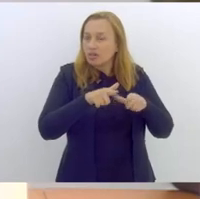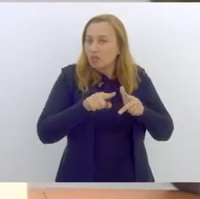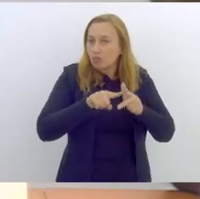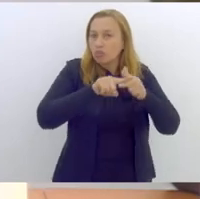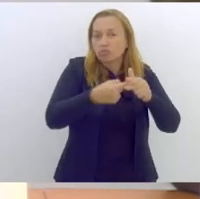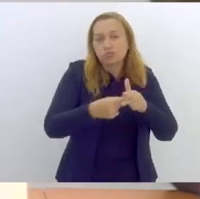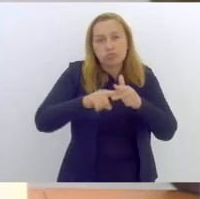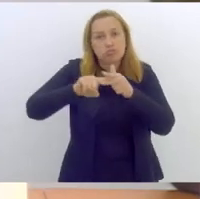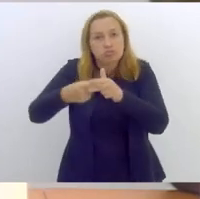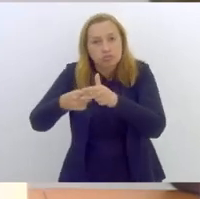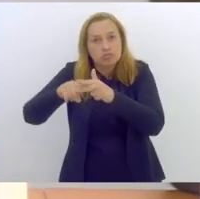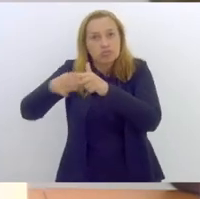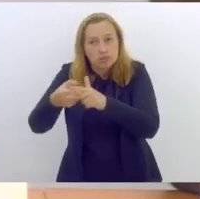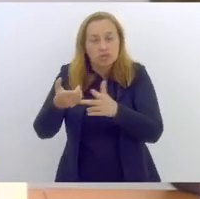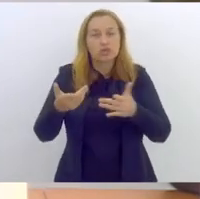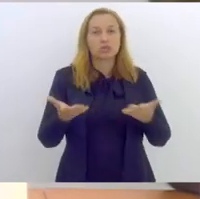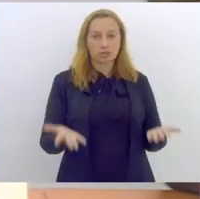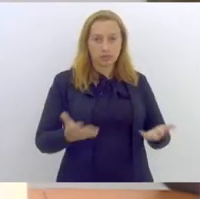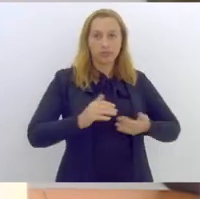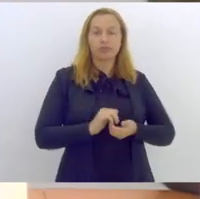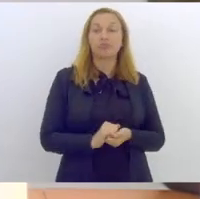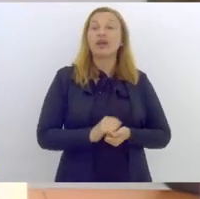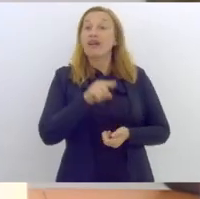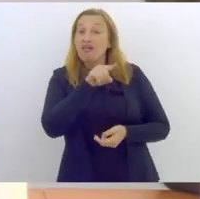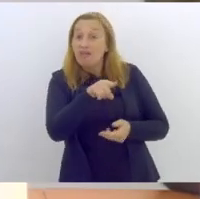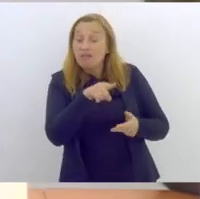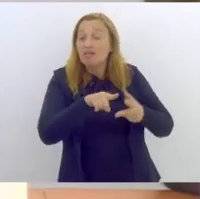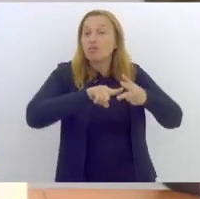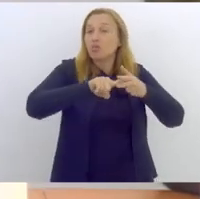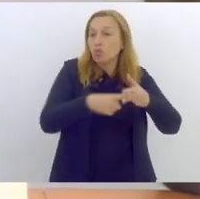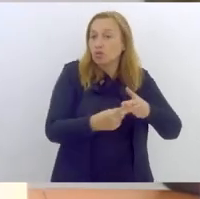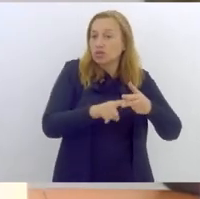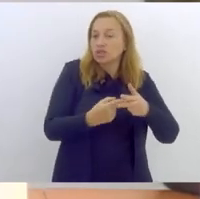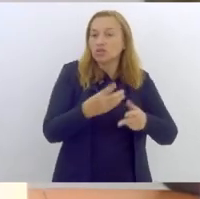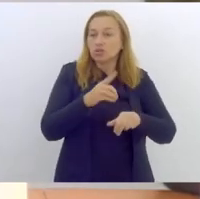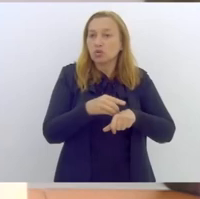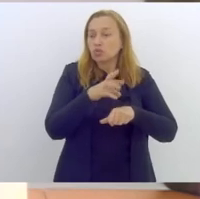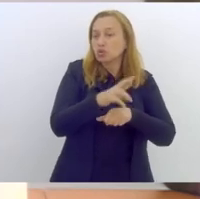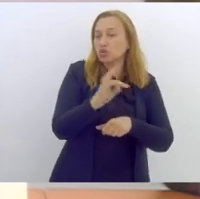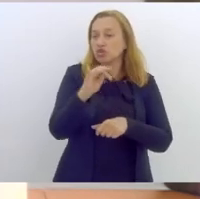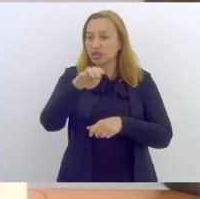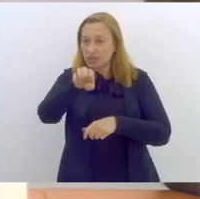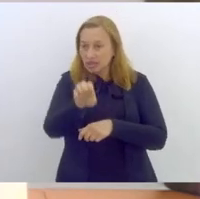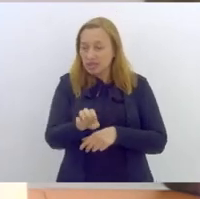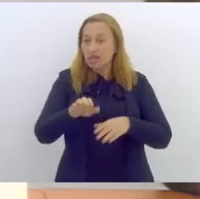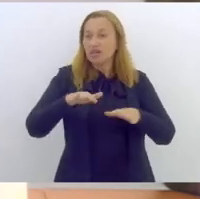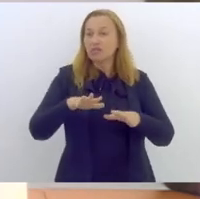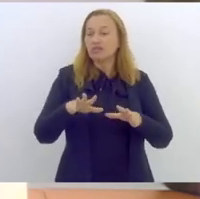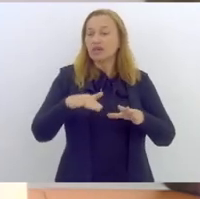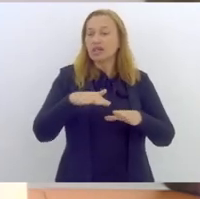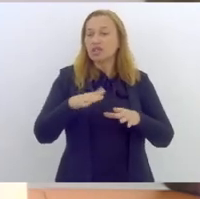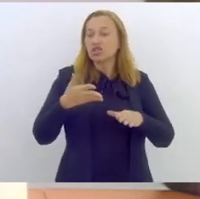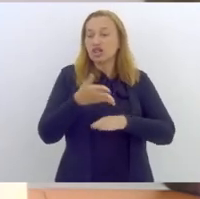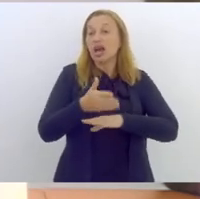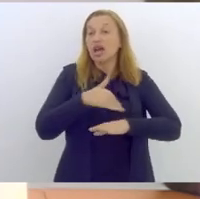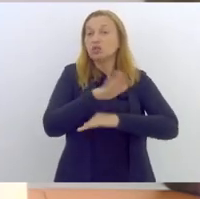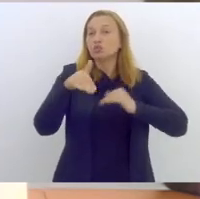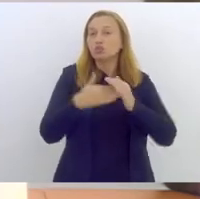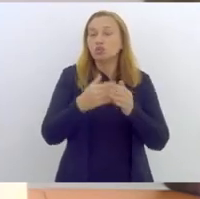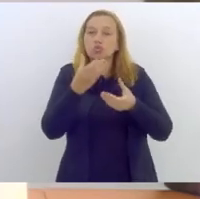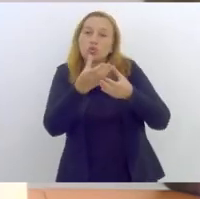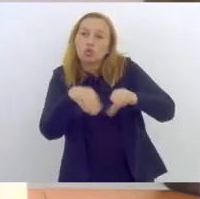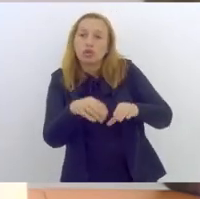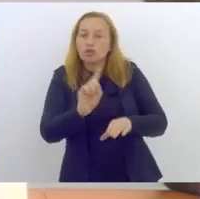regulamentação e essa regulamentação Dr Jansen ela tem vai alcançar todos os concursos não